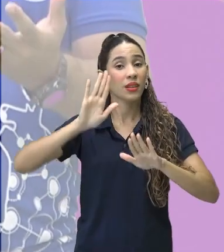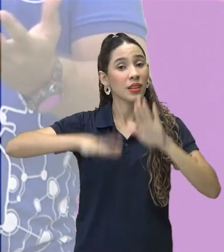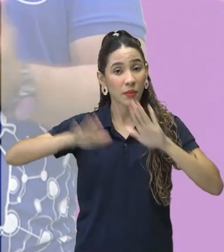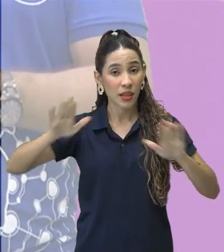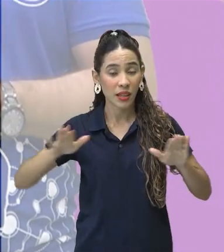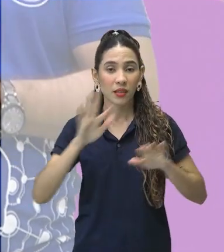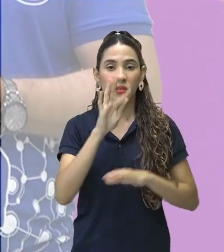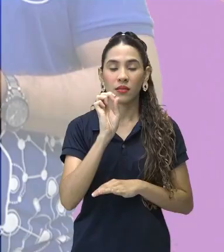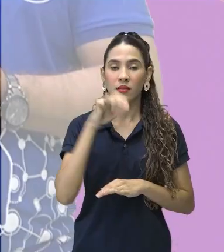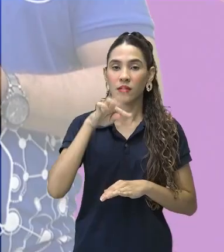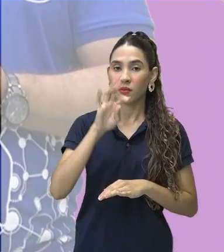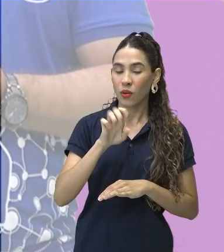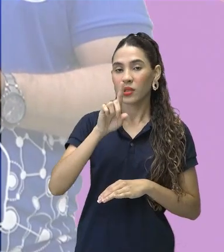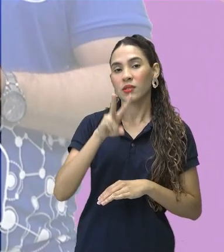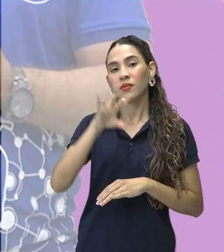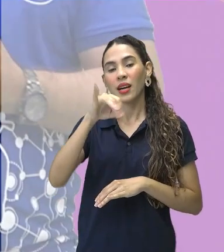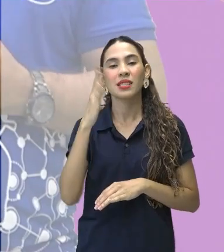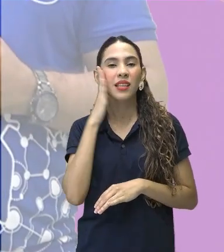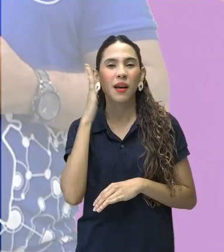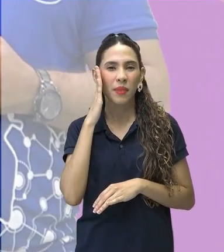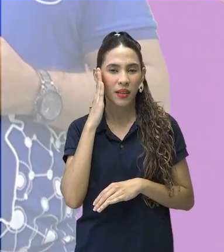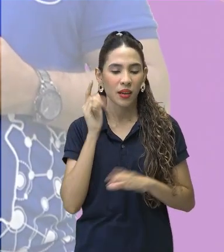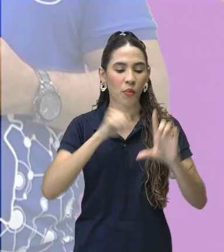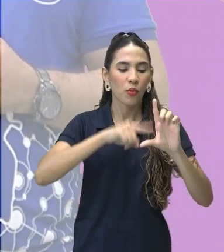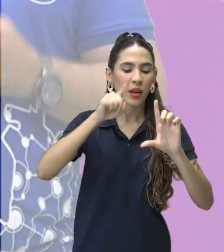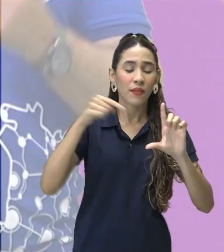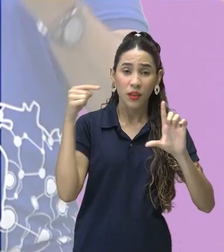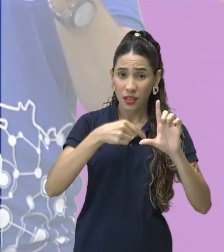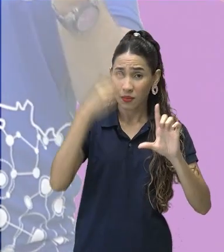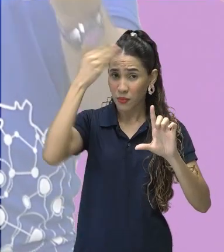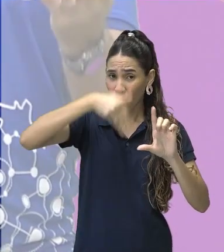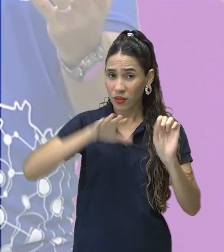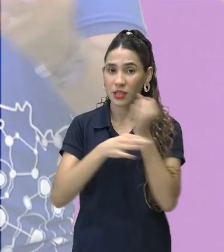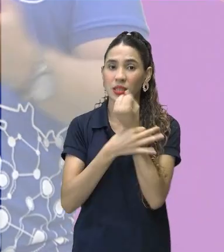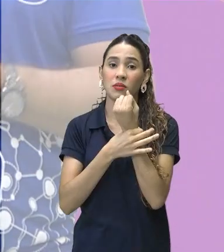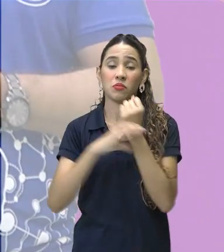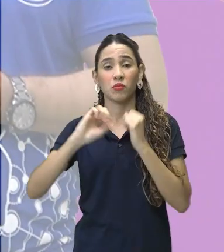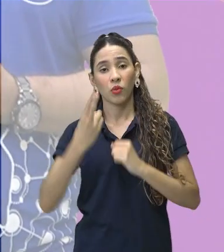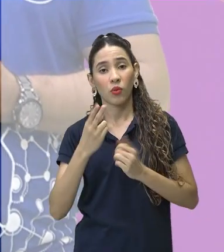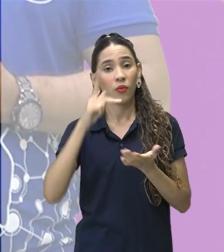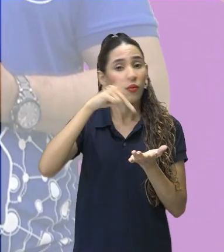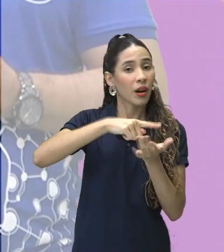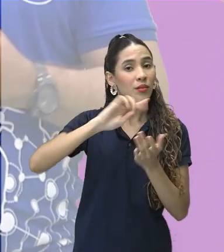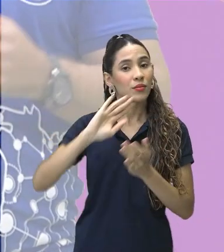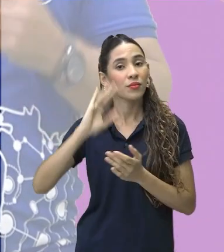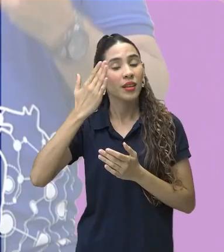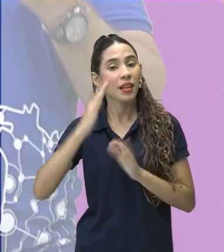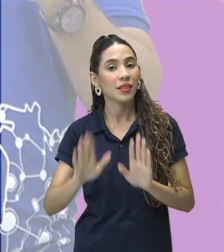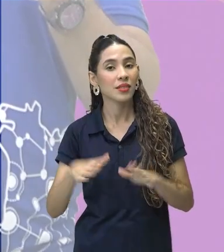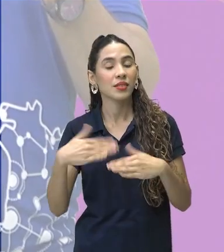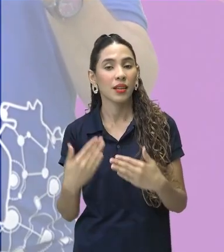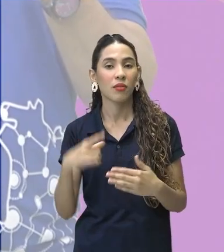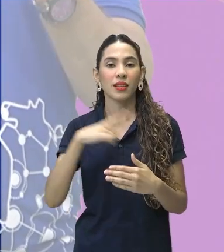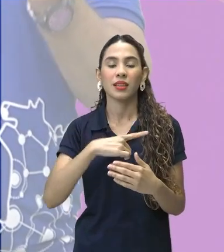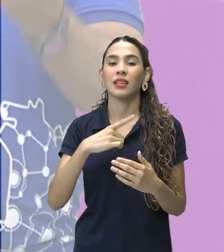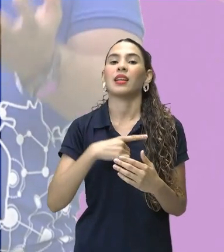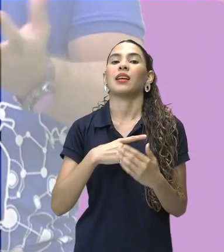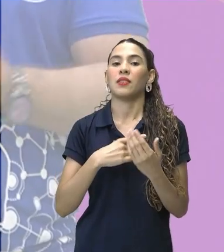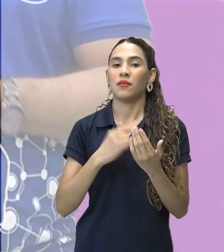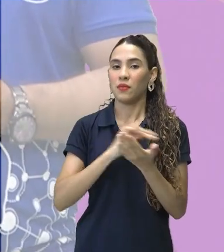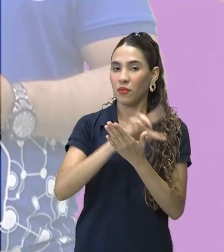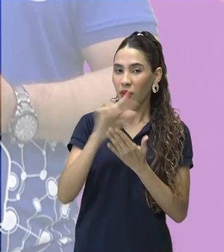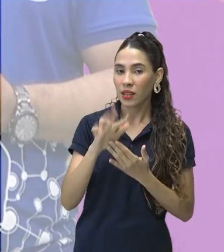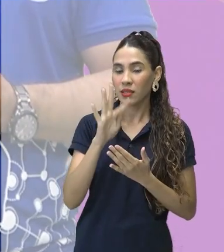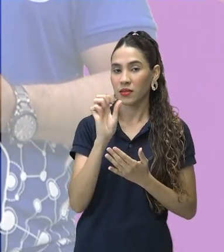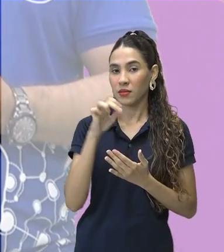dependendo da fonte, é que a gente vai saber se aquele gráfico é verdadeiro, se aquele gráfico é falso, tá bom? Então, temos ali muitas